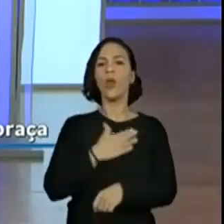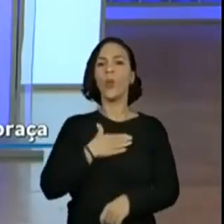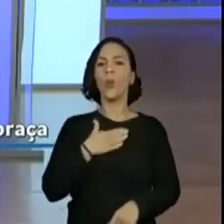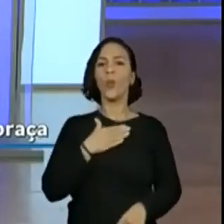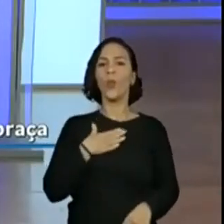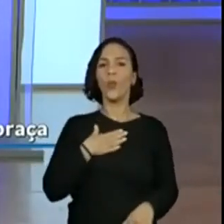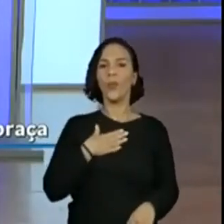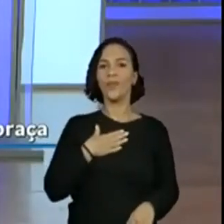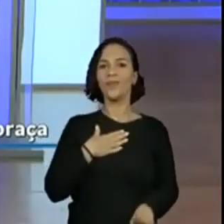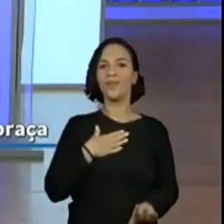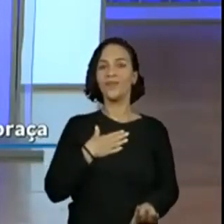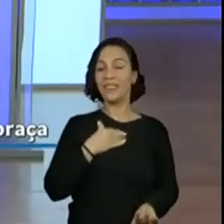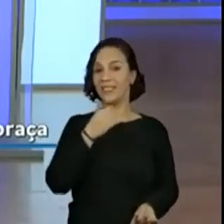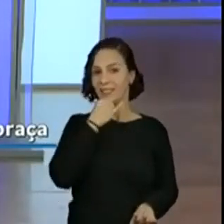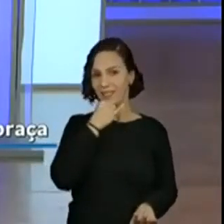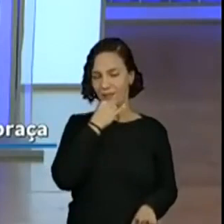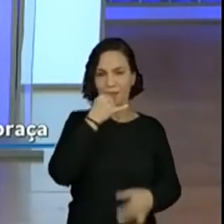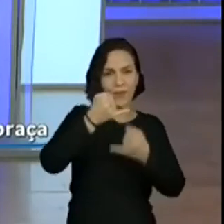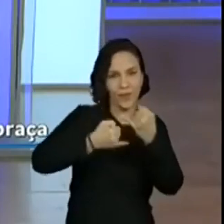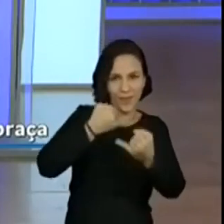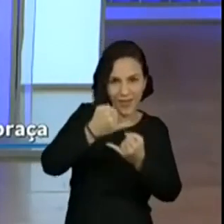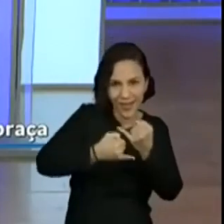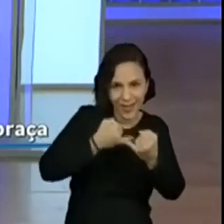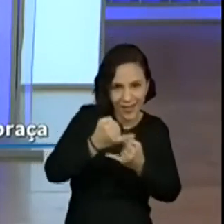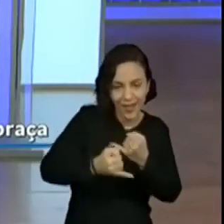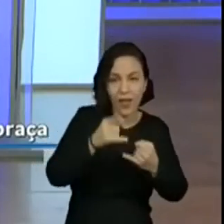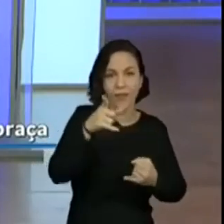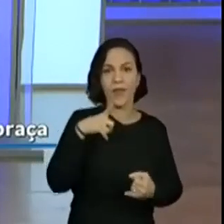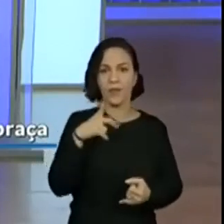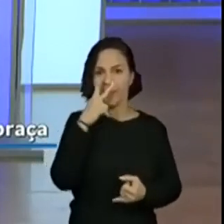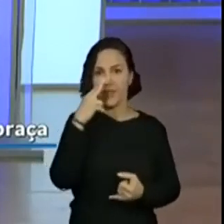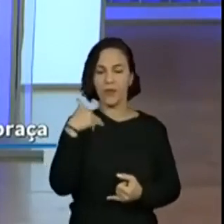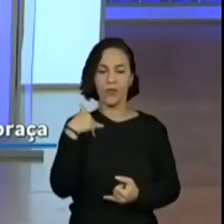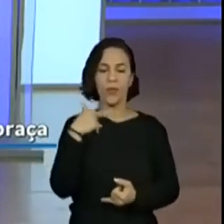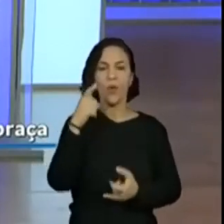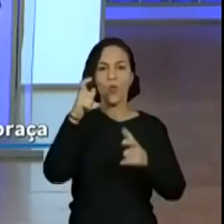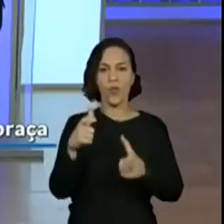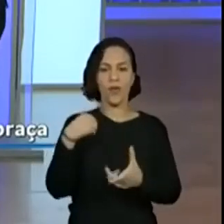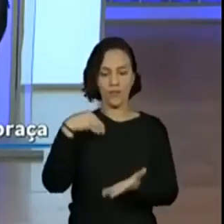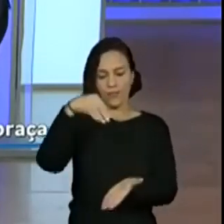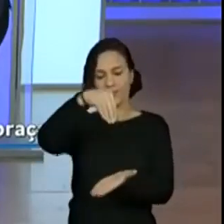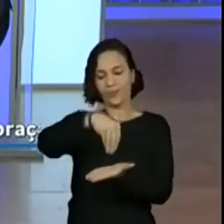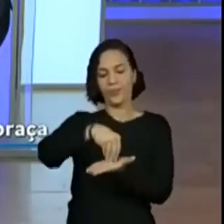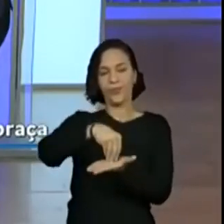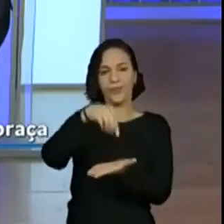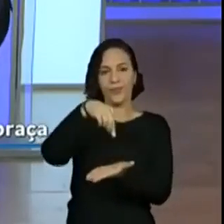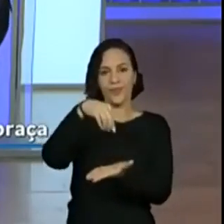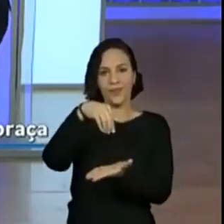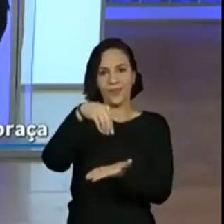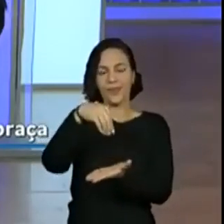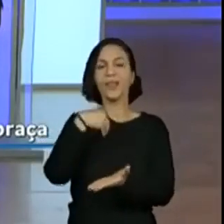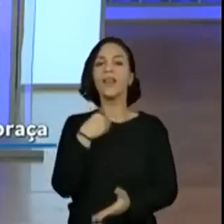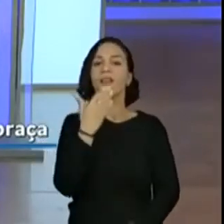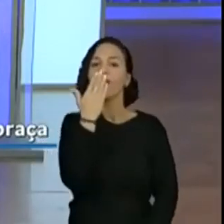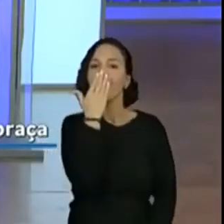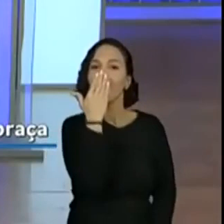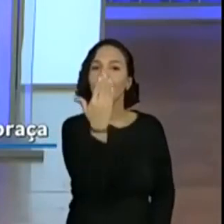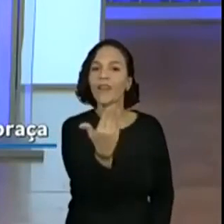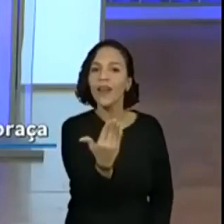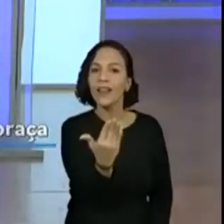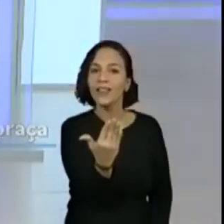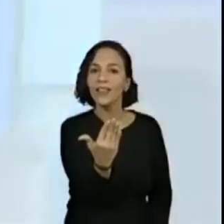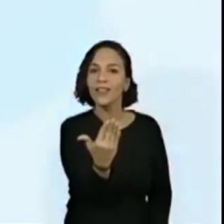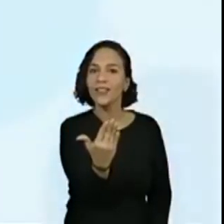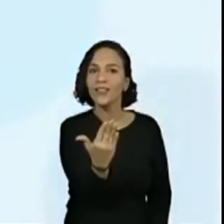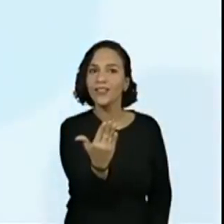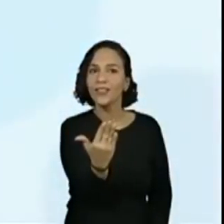Isso. Como se você estivesse ali num jogo, você está nesta posição. E aí, estando nessa posição, em frente, alguém